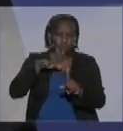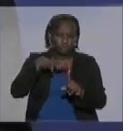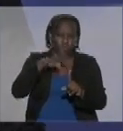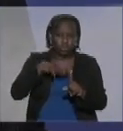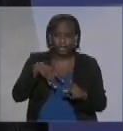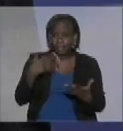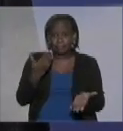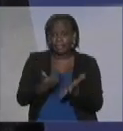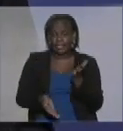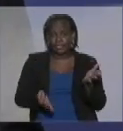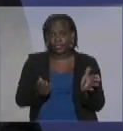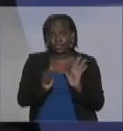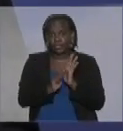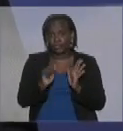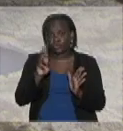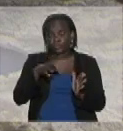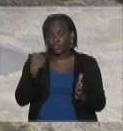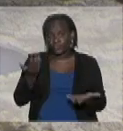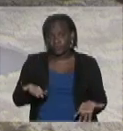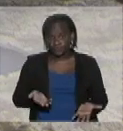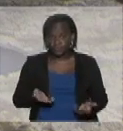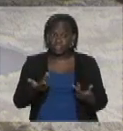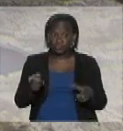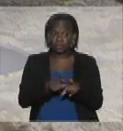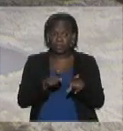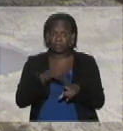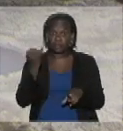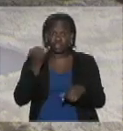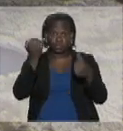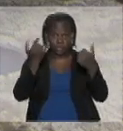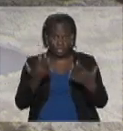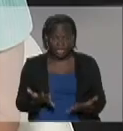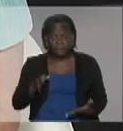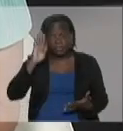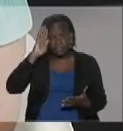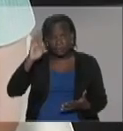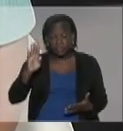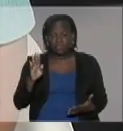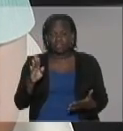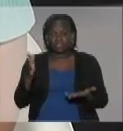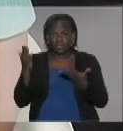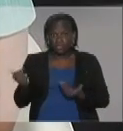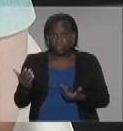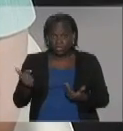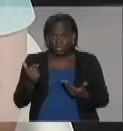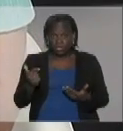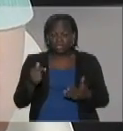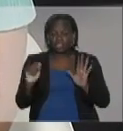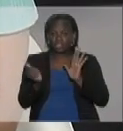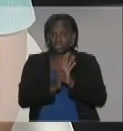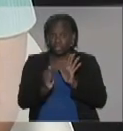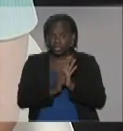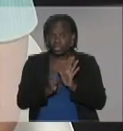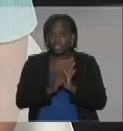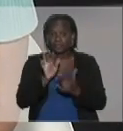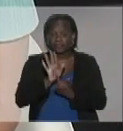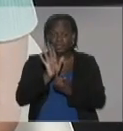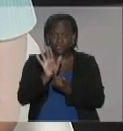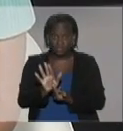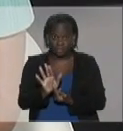música, perdeu. Mas é importante dizer também, né, deputado, principalmente para a juventude, que a